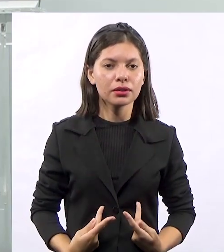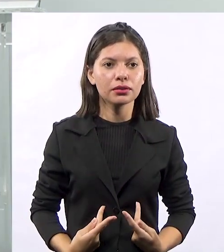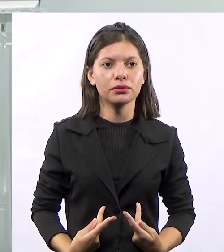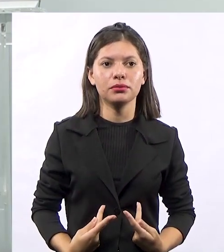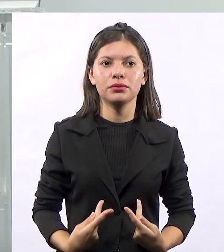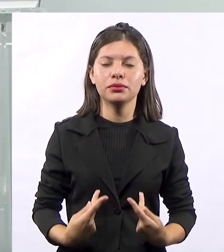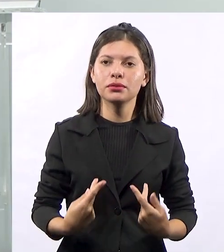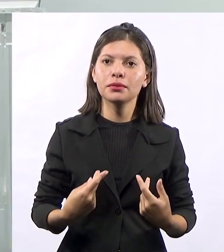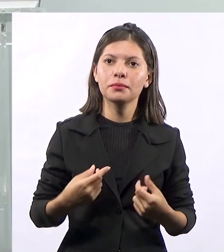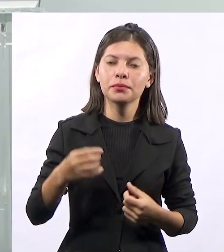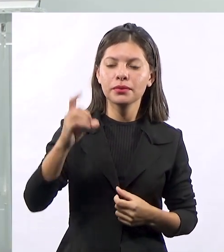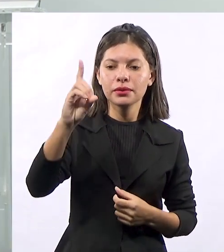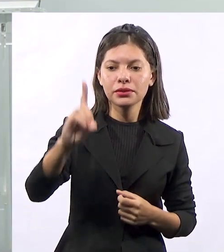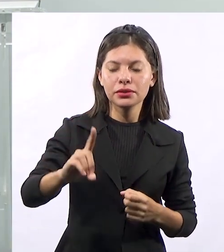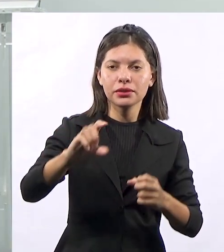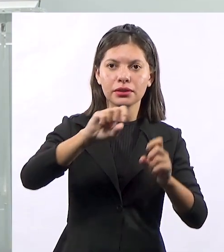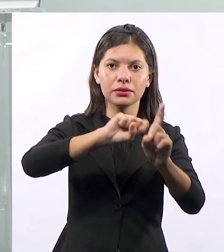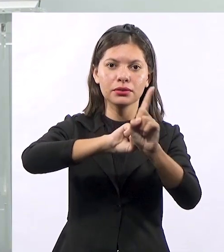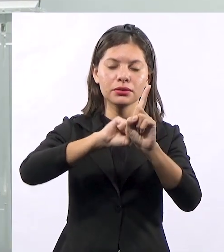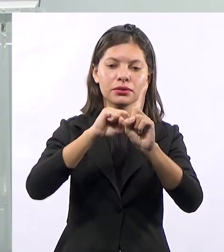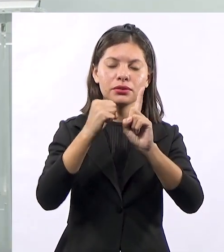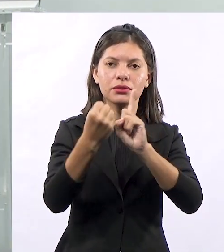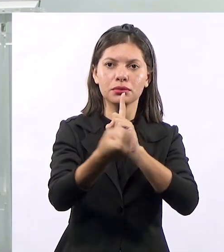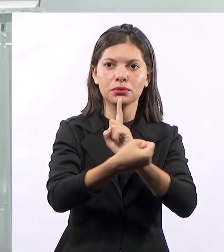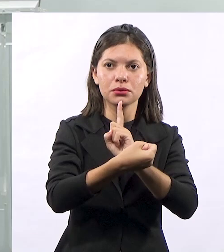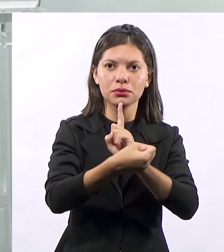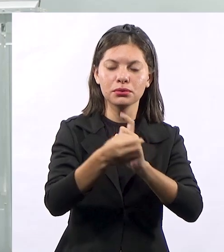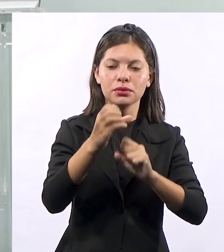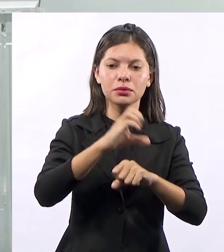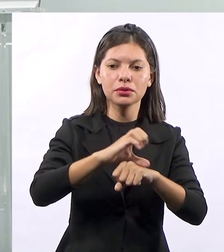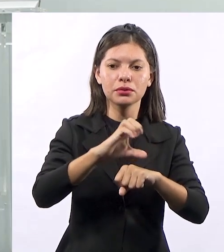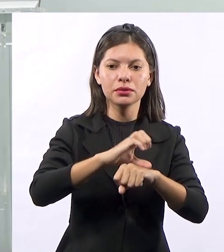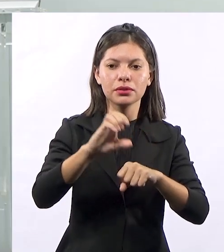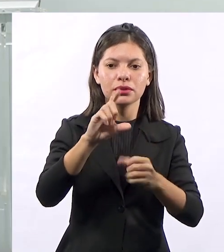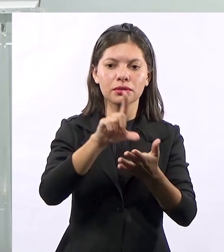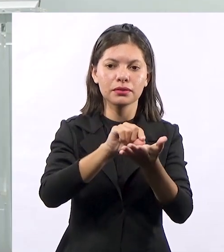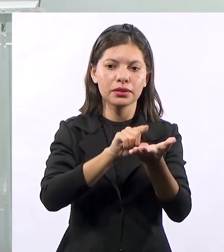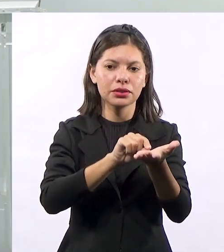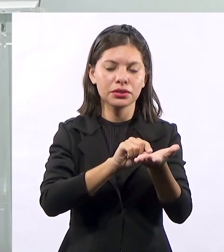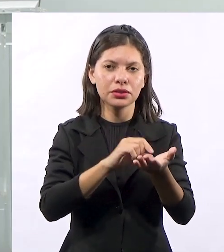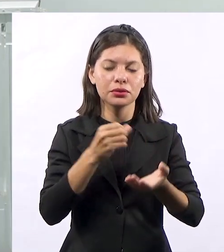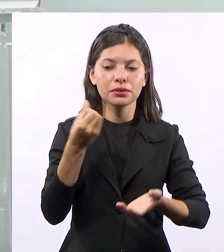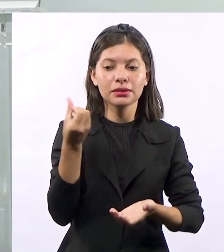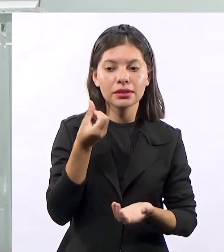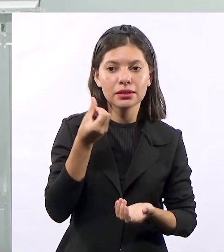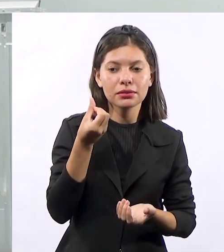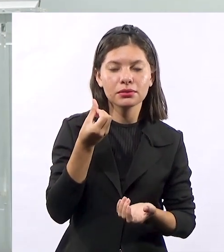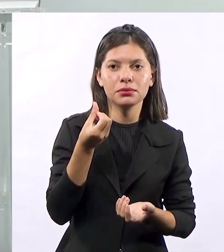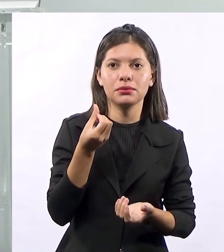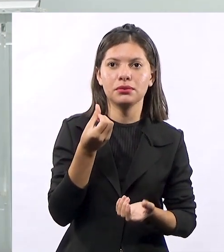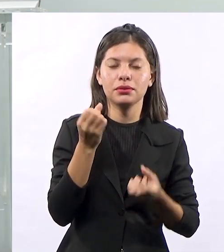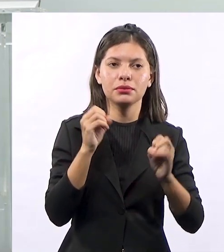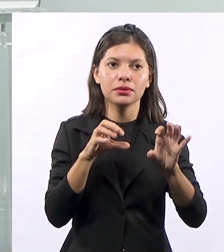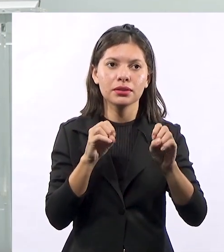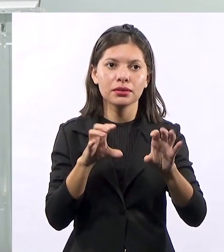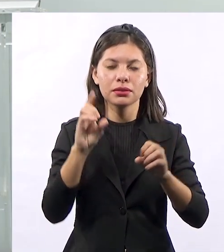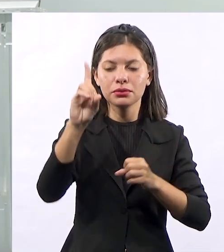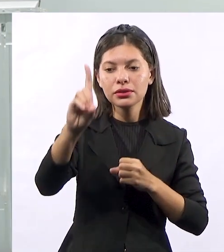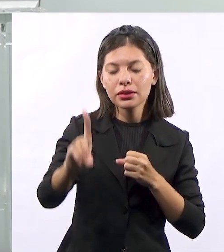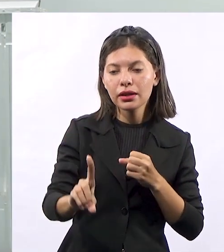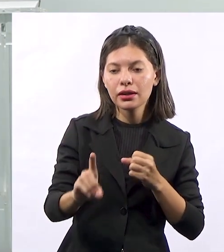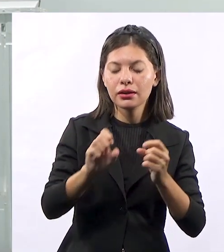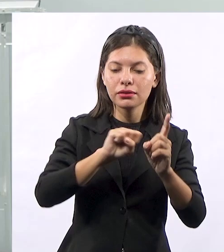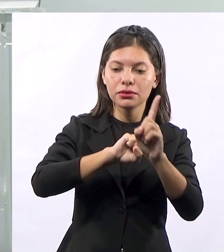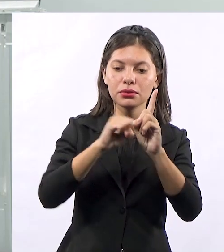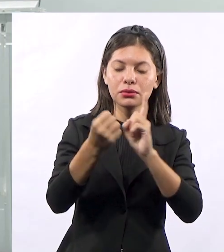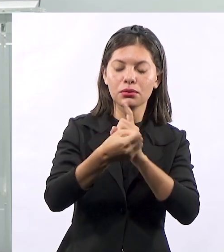direito social, a Constituição, que traz no artigo 6º a educação como um direito social, a Lei LDB, que é a Lei de